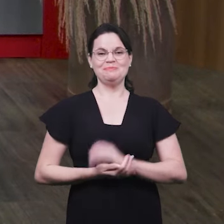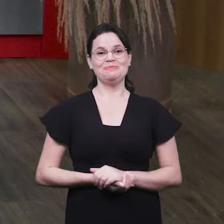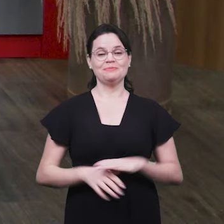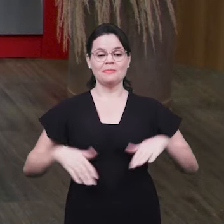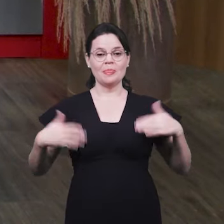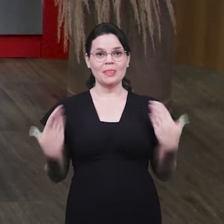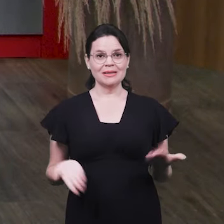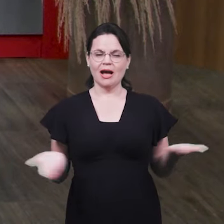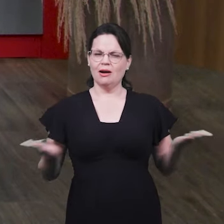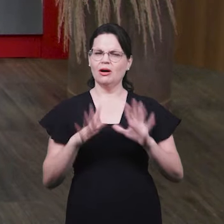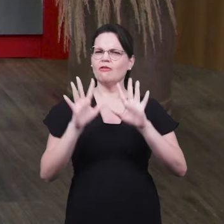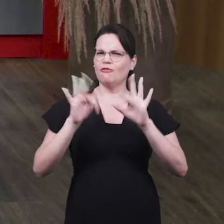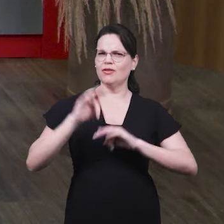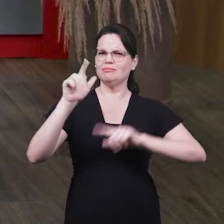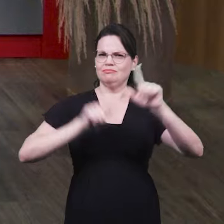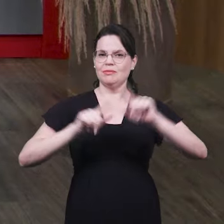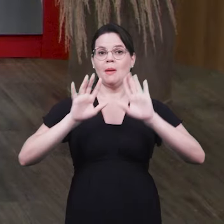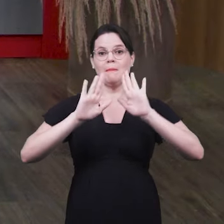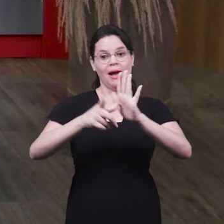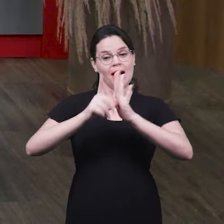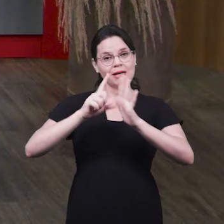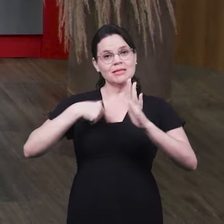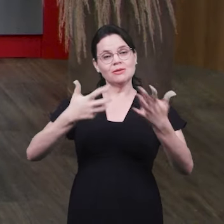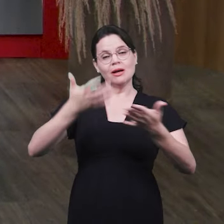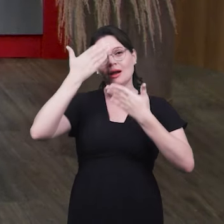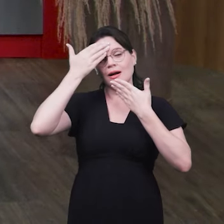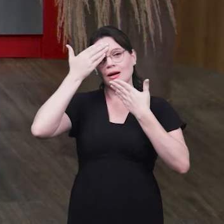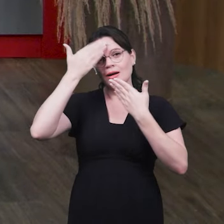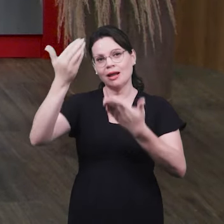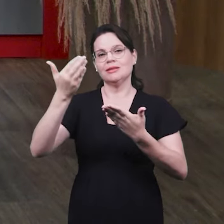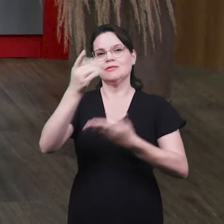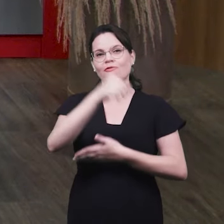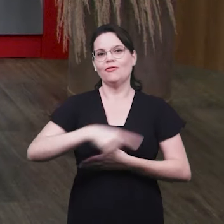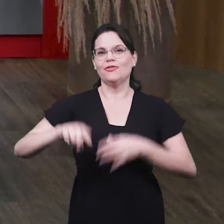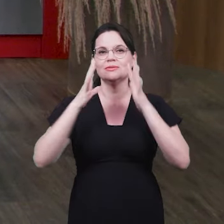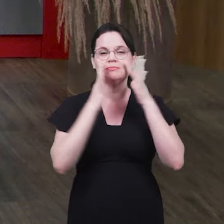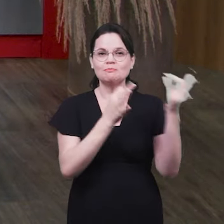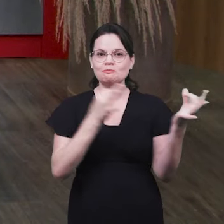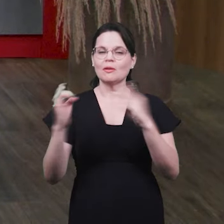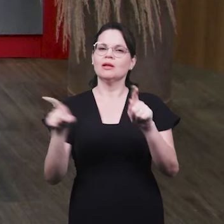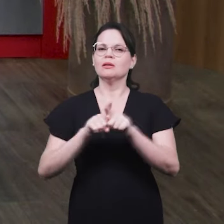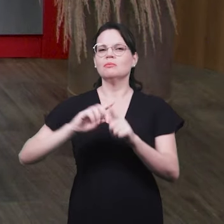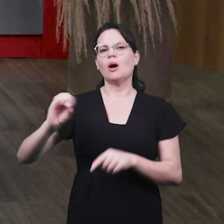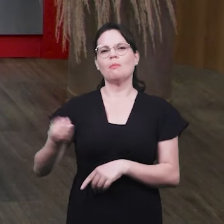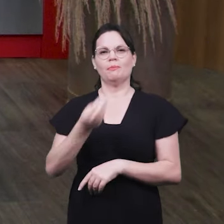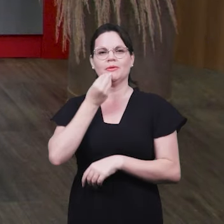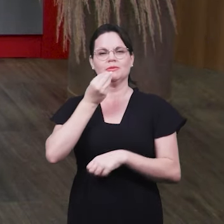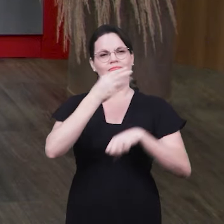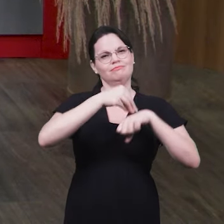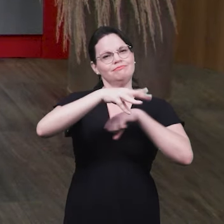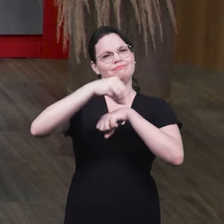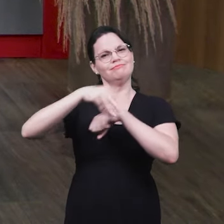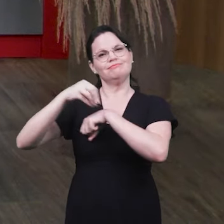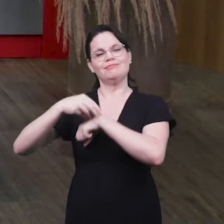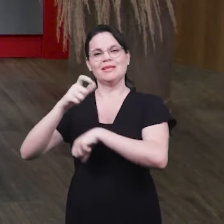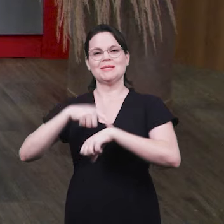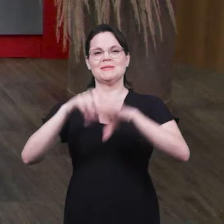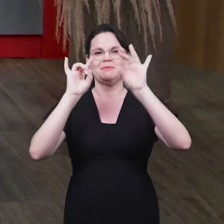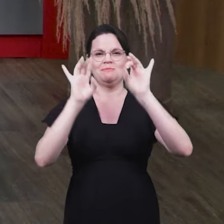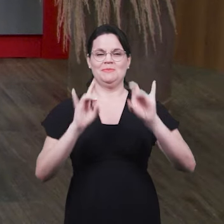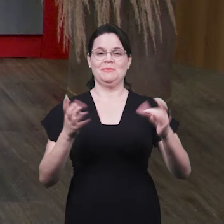programa, mas antes eu quero agradecer a todos pela presença e pela oportunidade de compartilhar esse